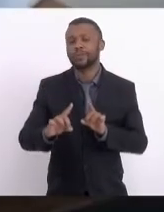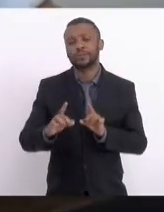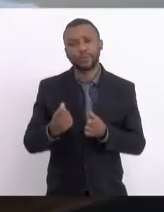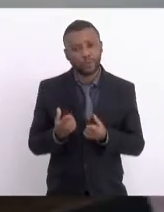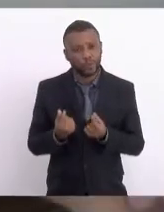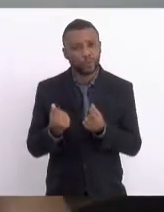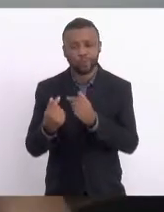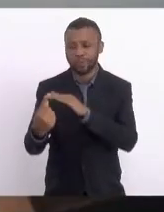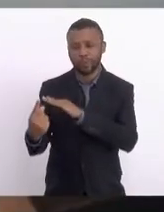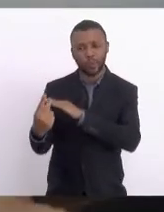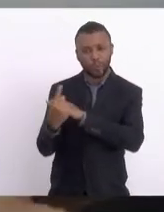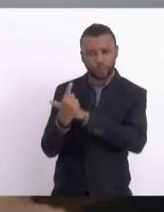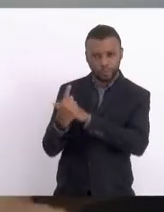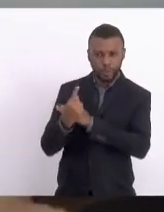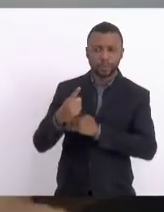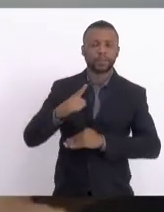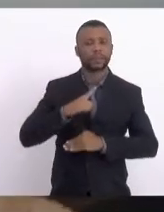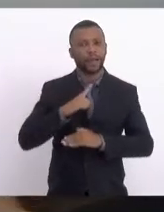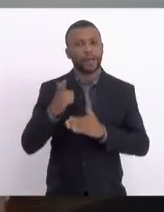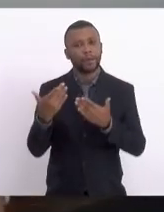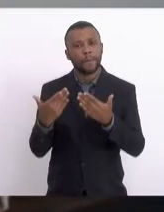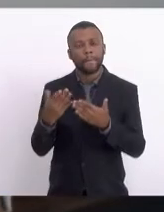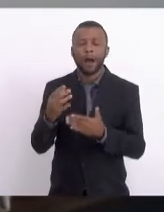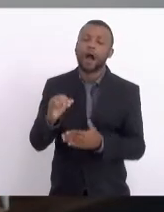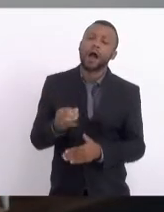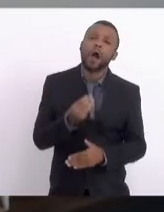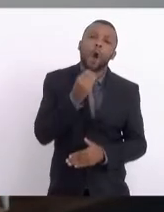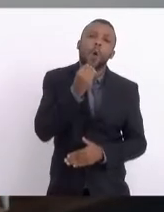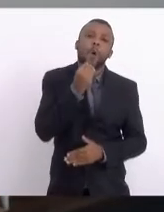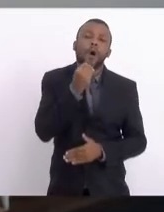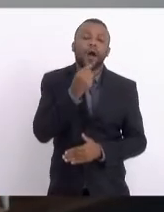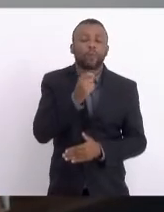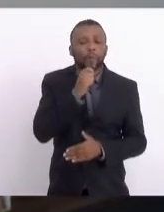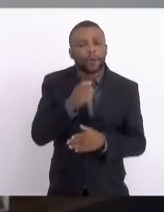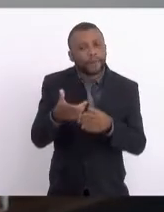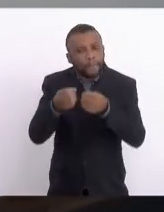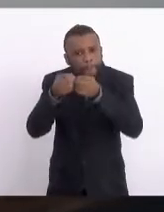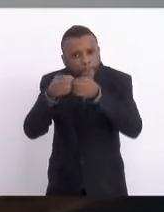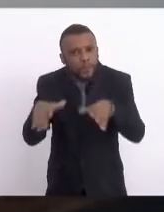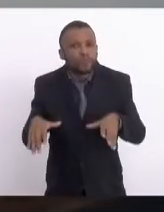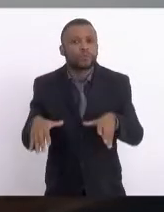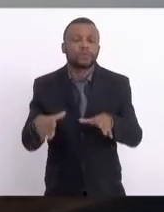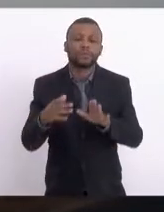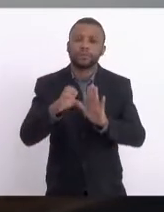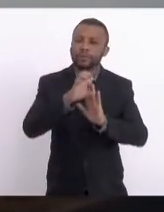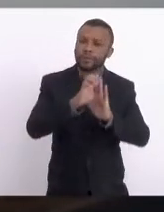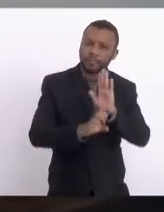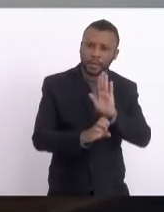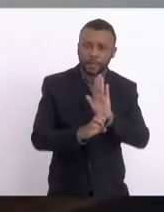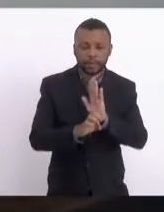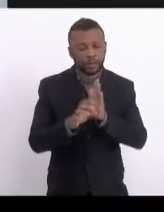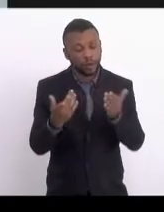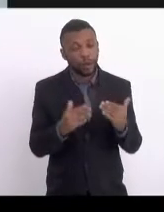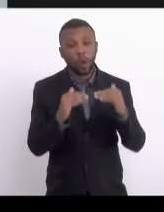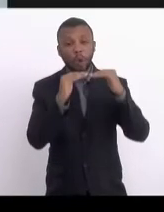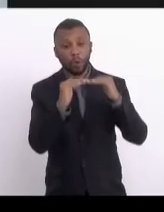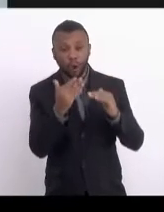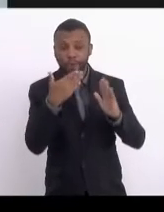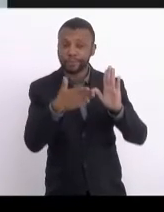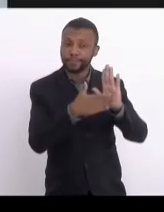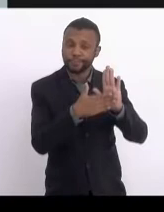porta. E, nesse sentido, eu quero dizer que, sem prejuízo de emendas que eu até apresentei, o parecer no mérito é favorável.